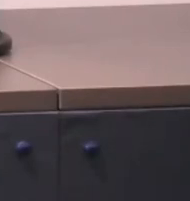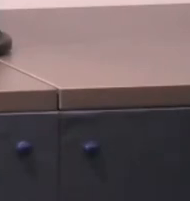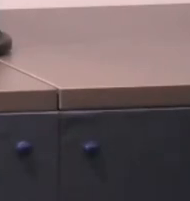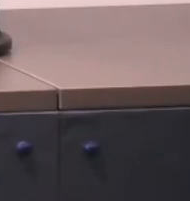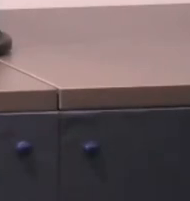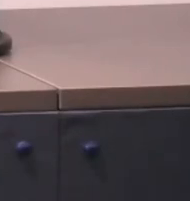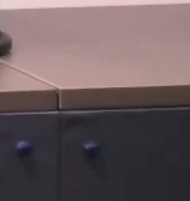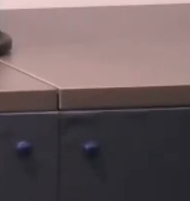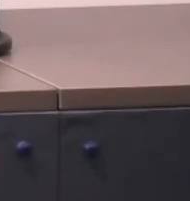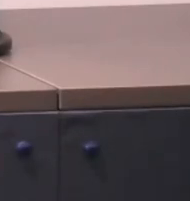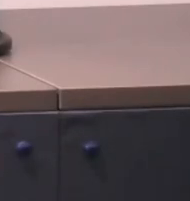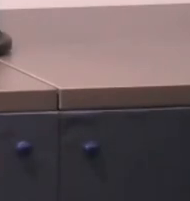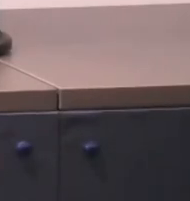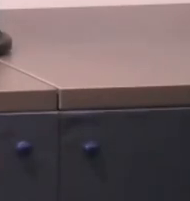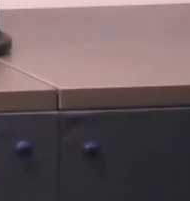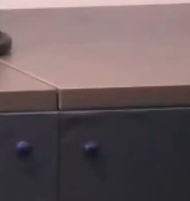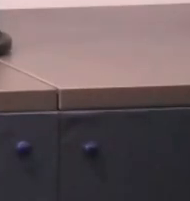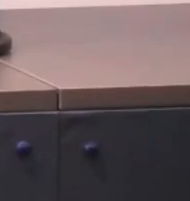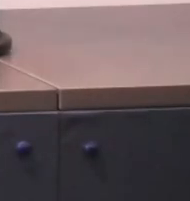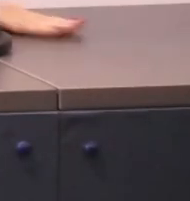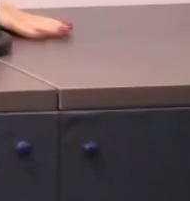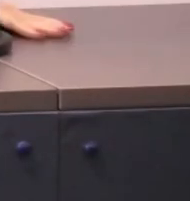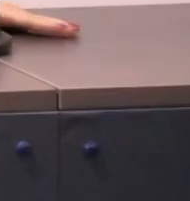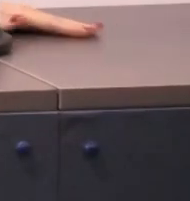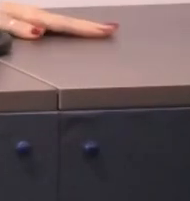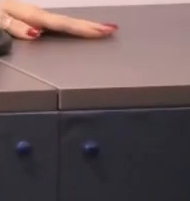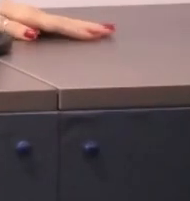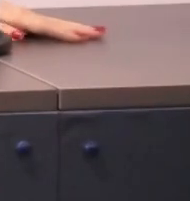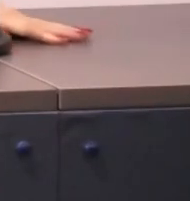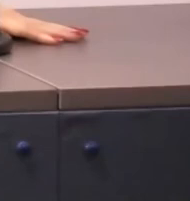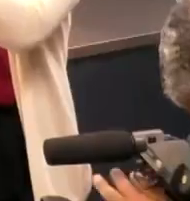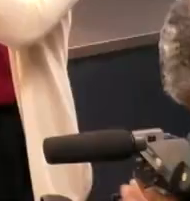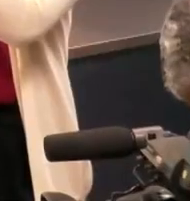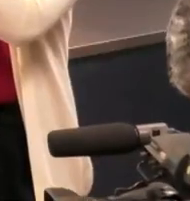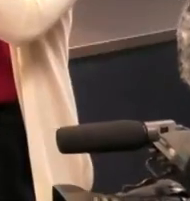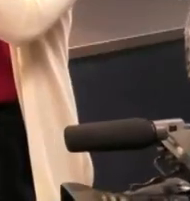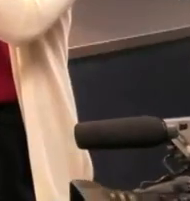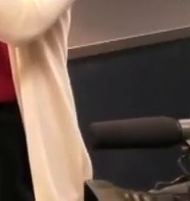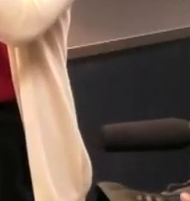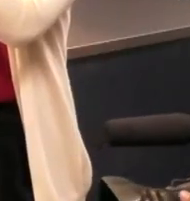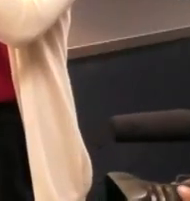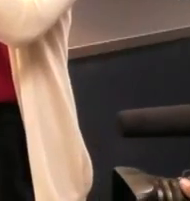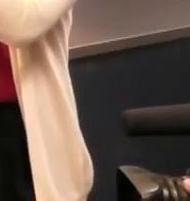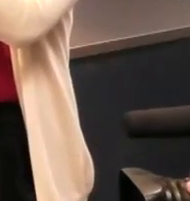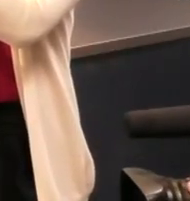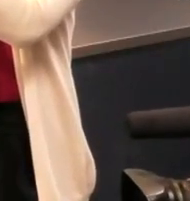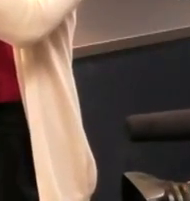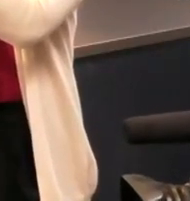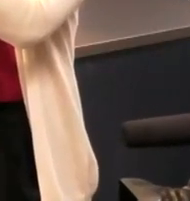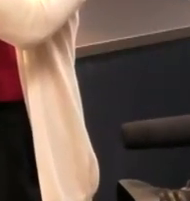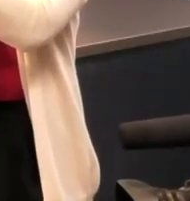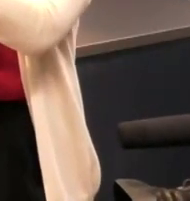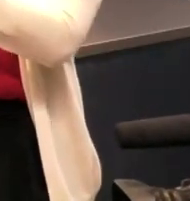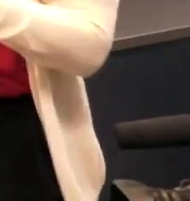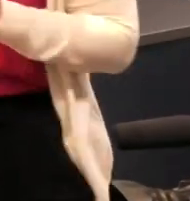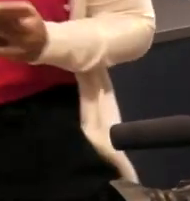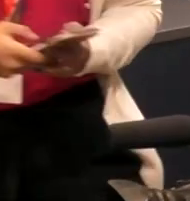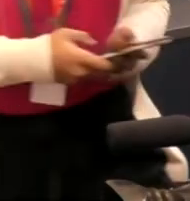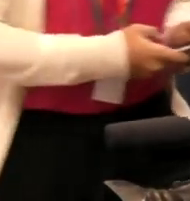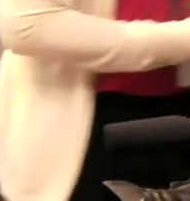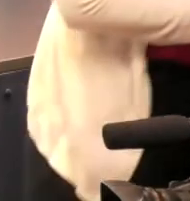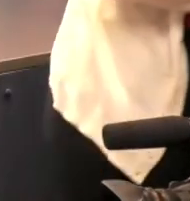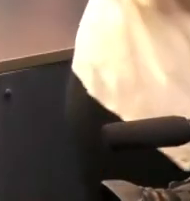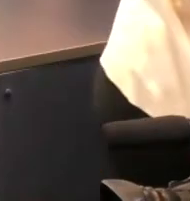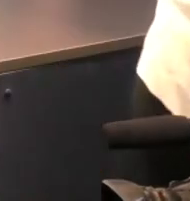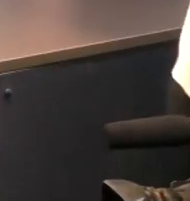população que origina parabéns parabéns Adriana qual